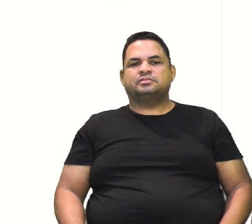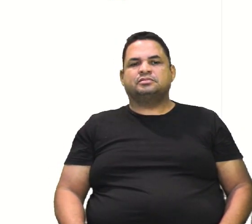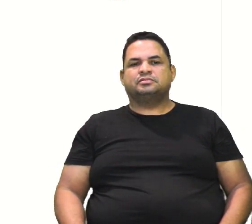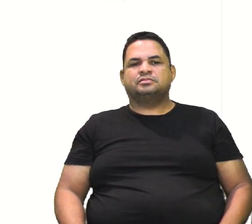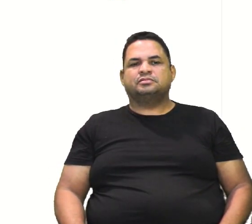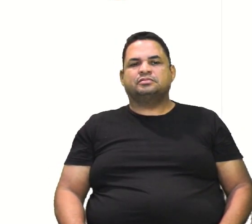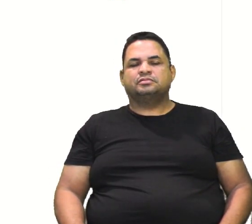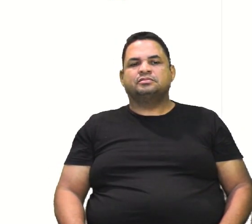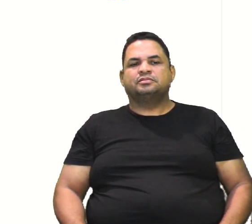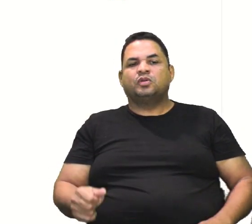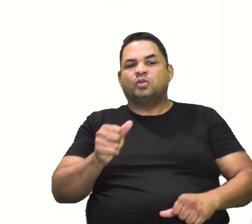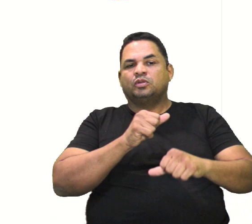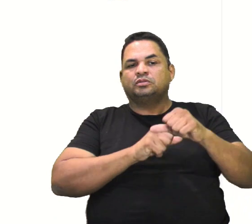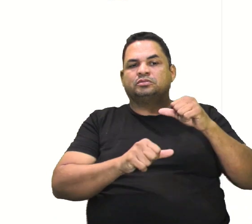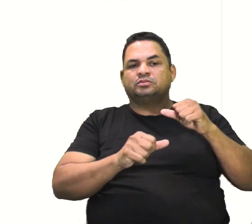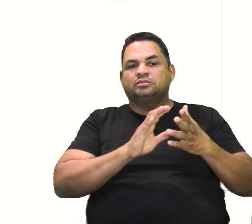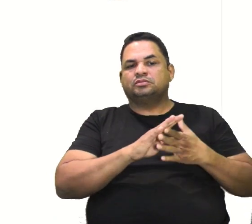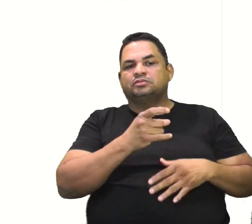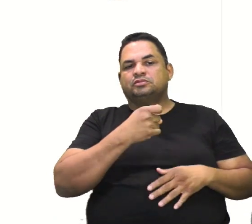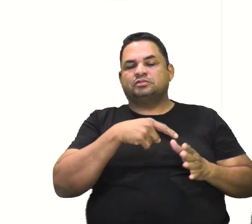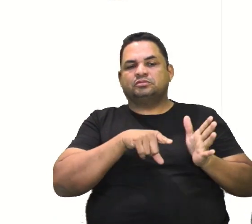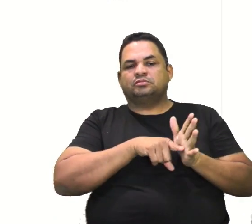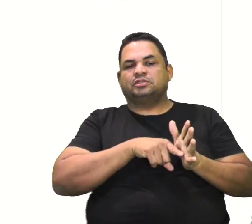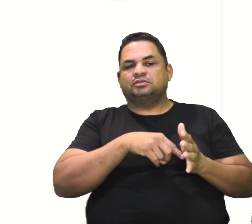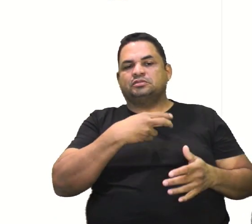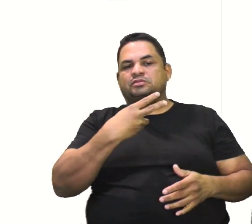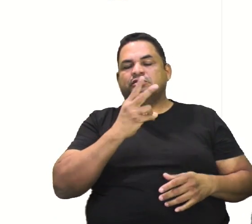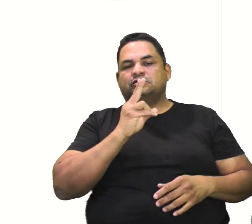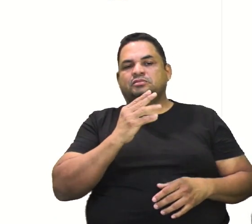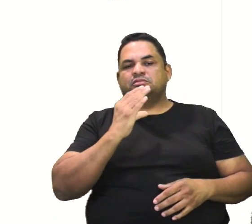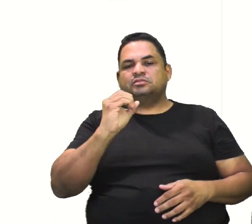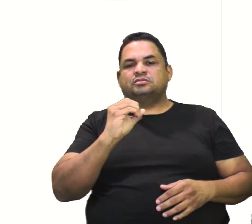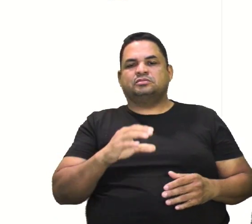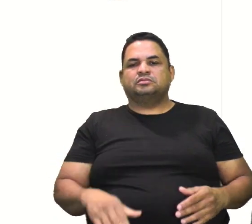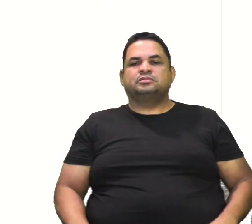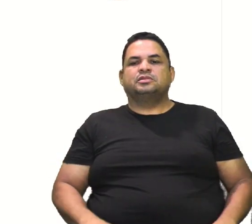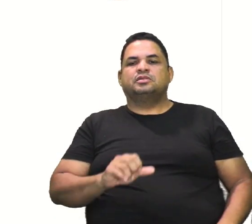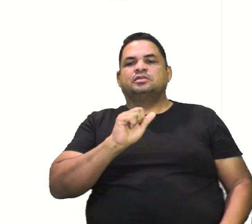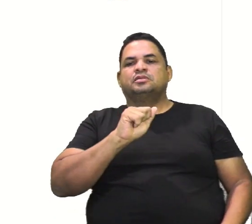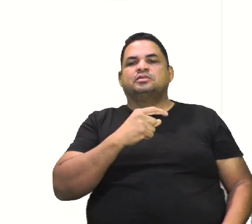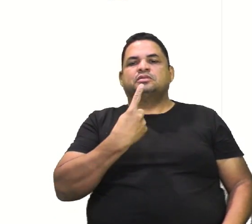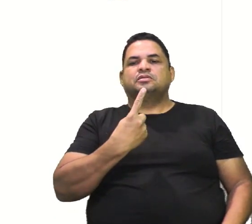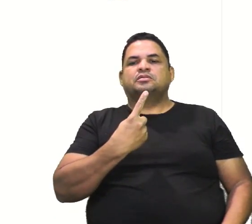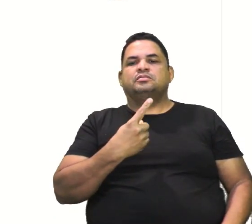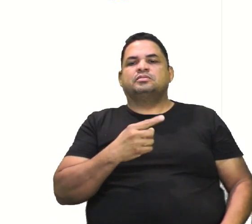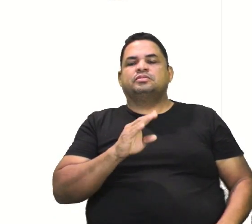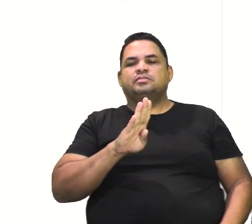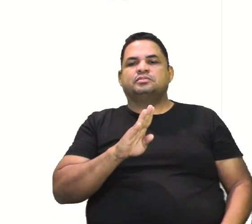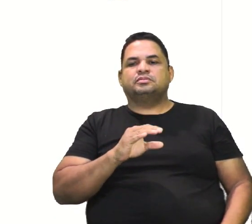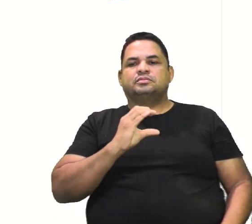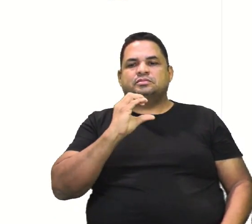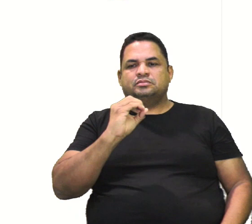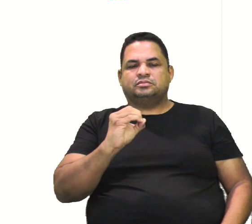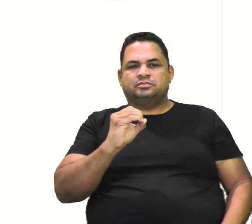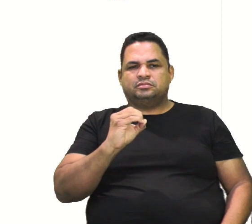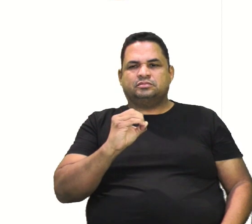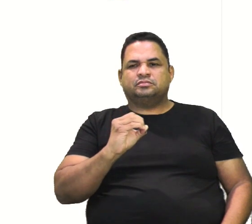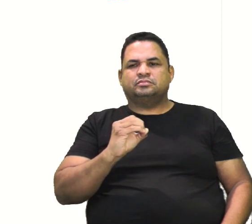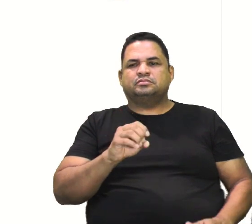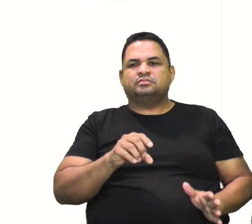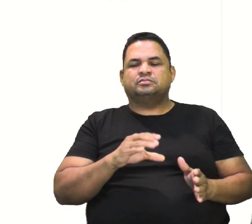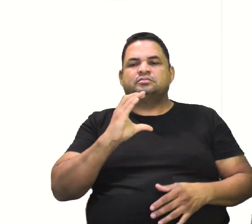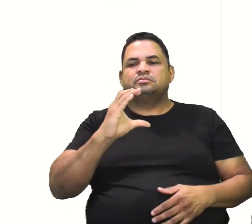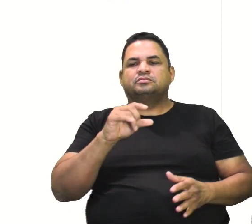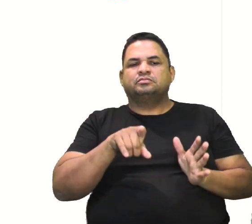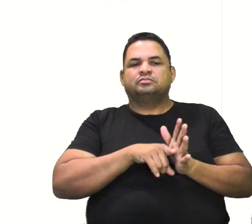para o primeiro membro, né? X menos 3 igual a 0. O meu A vai ser 1, o meu B vai ser 0 e